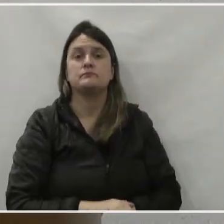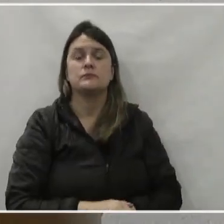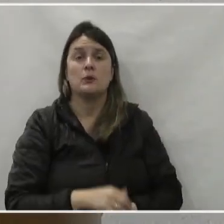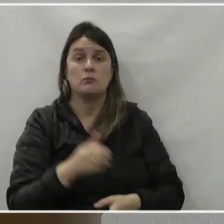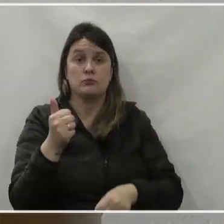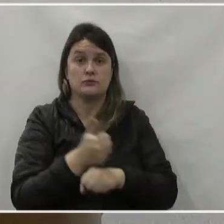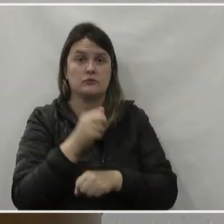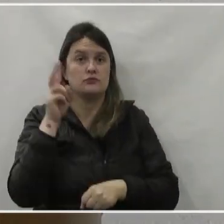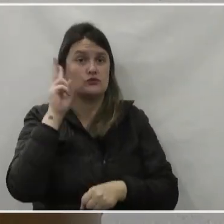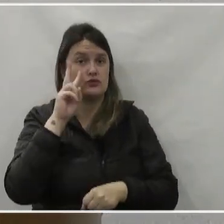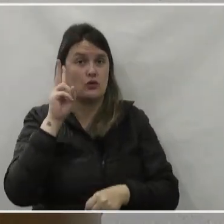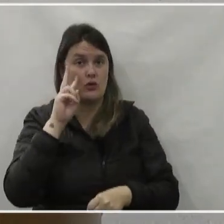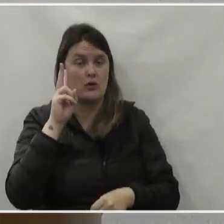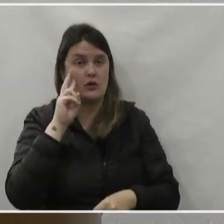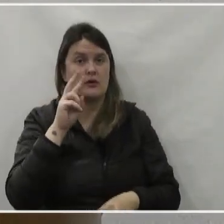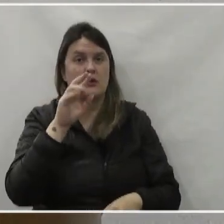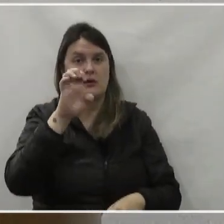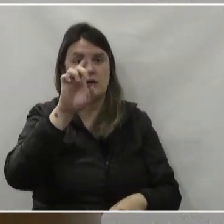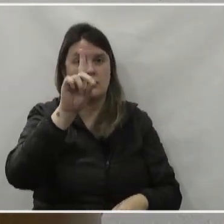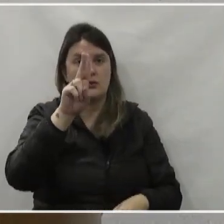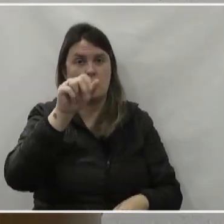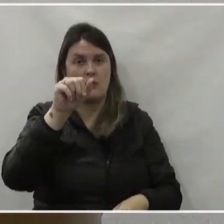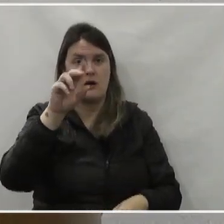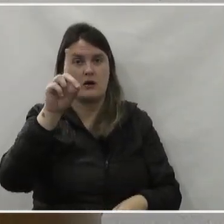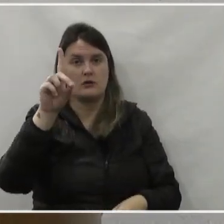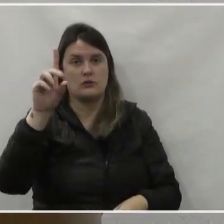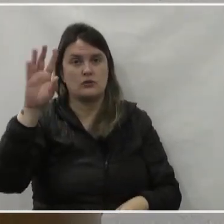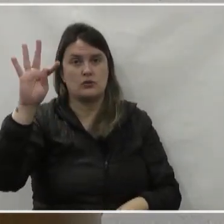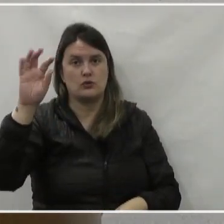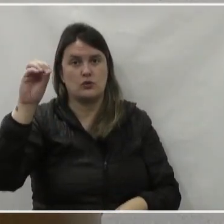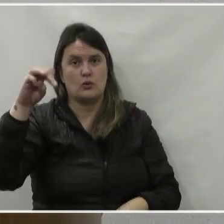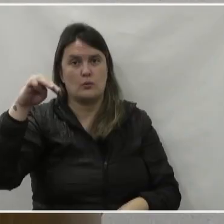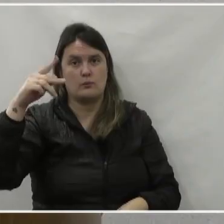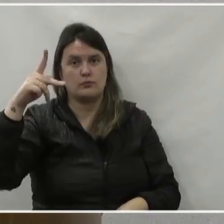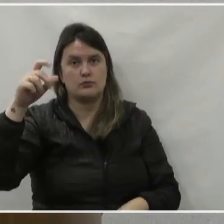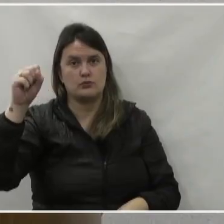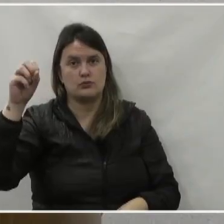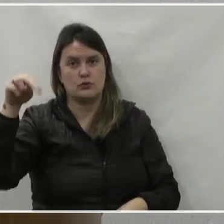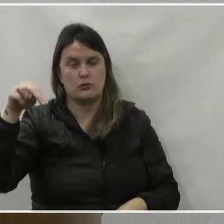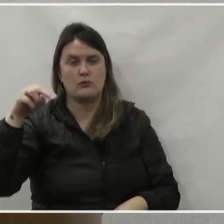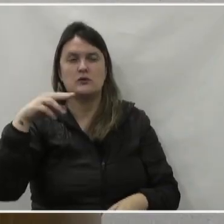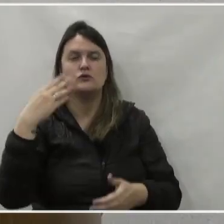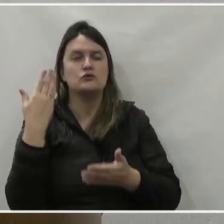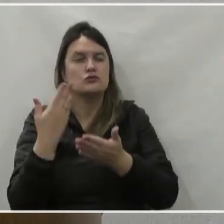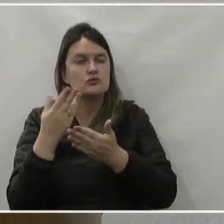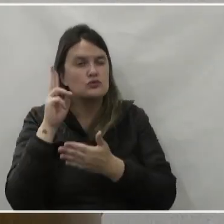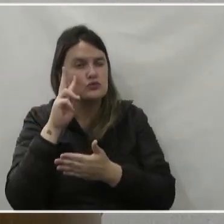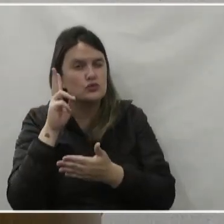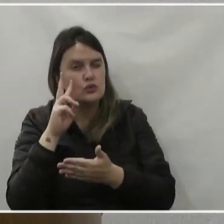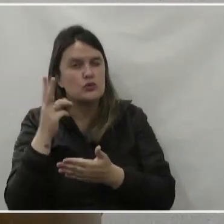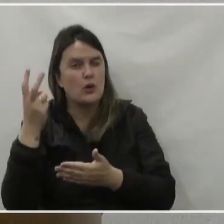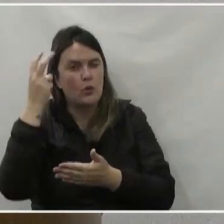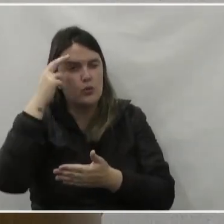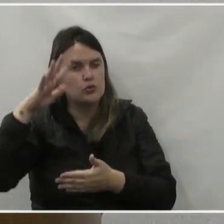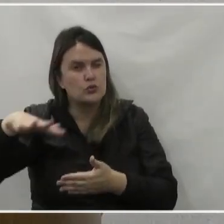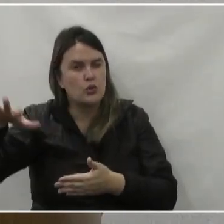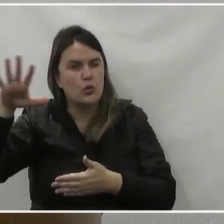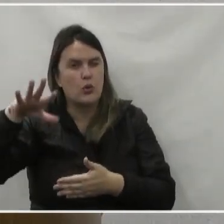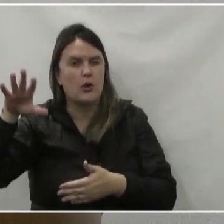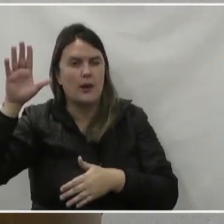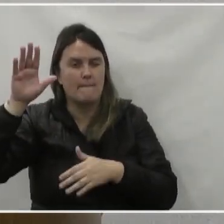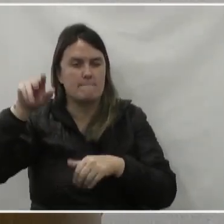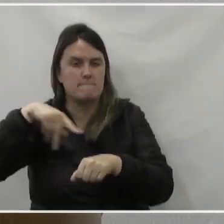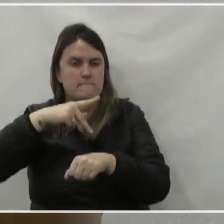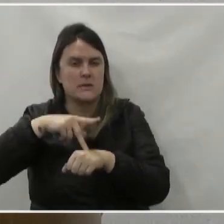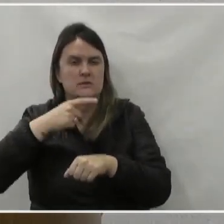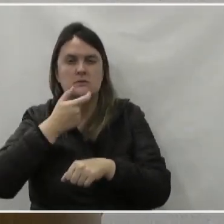historiador Edward Thompson, que além de seus estudos sobre a formação cultural da classe operária inglesa, foi também professor